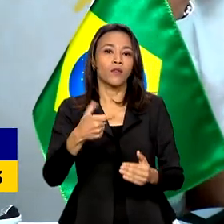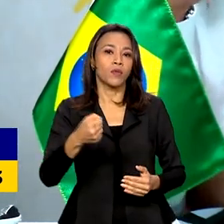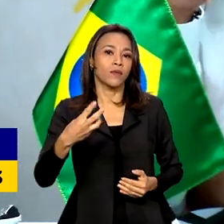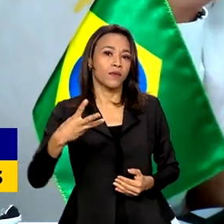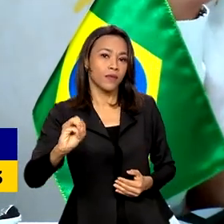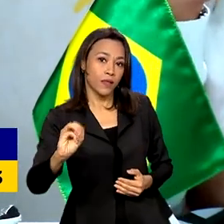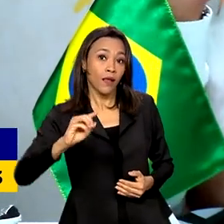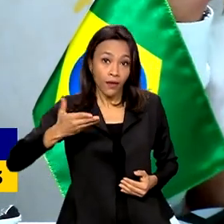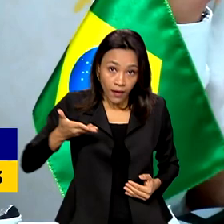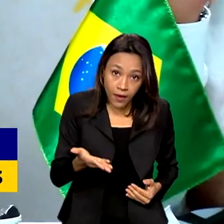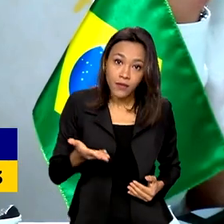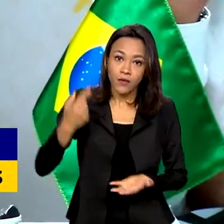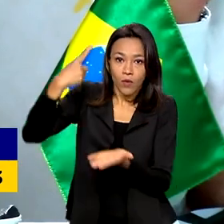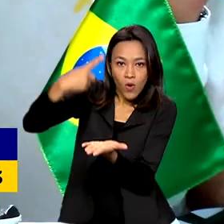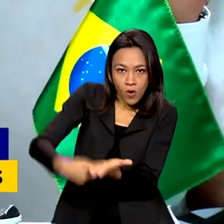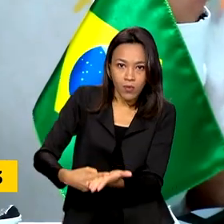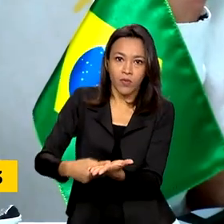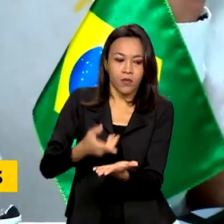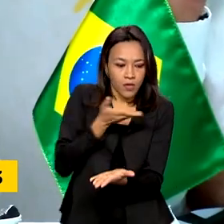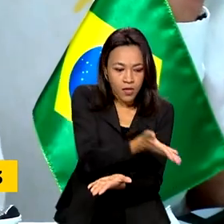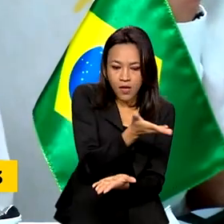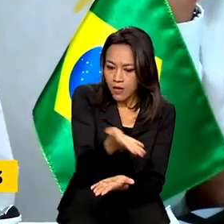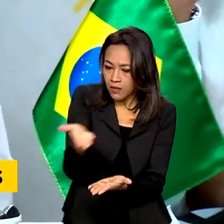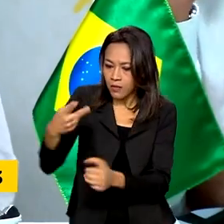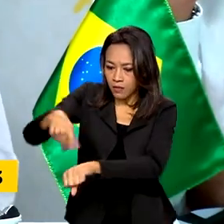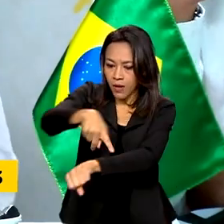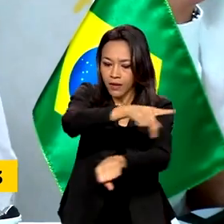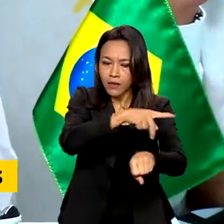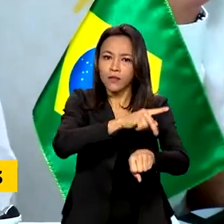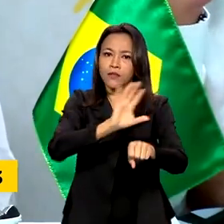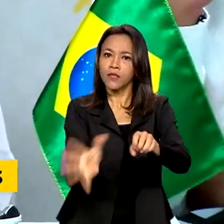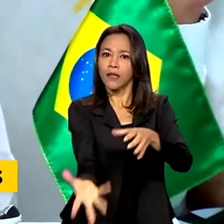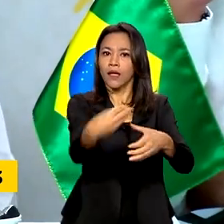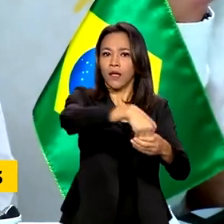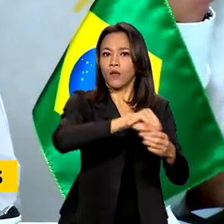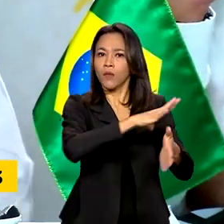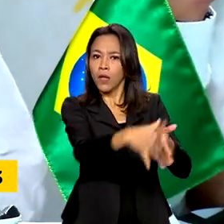compromisso que os países amazônicos podem assumir juntos na cúpula de Belém.